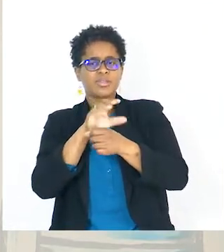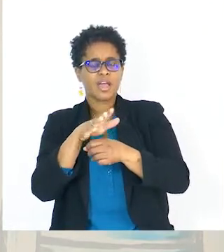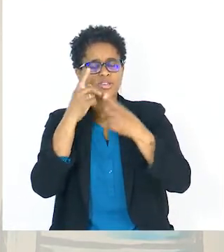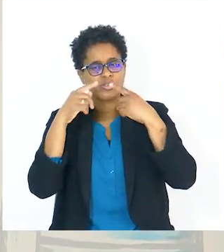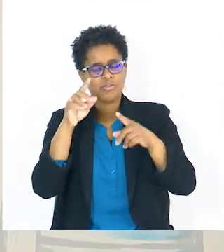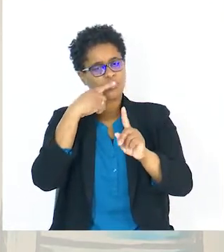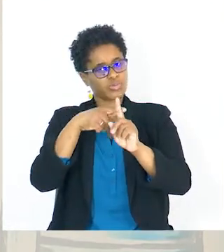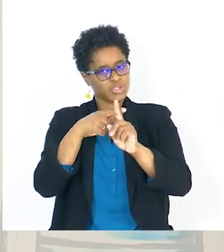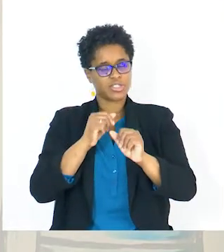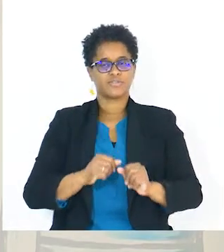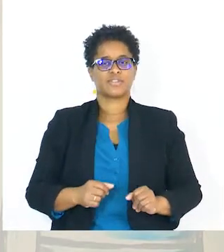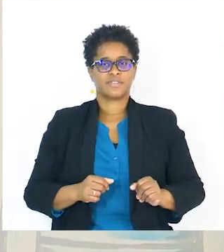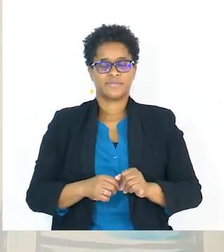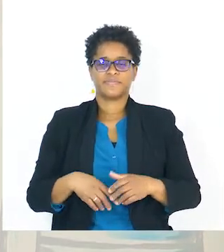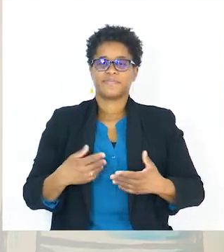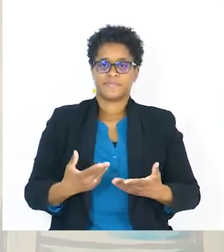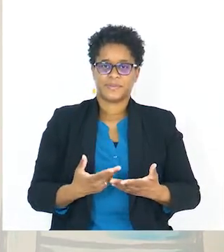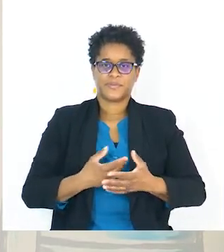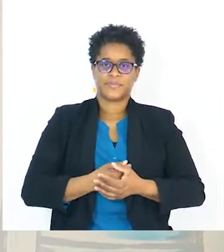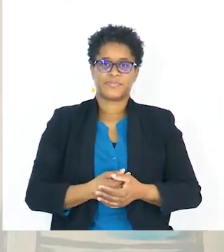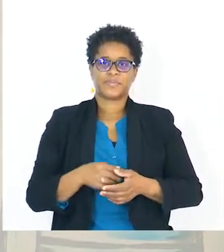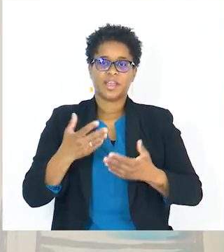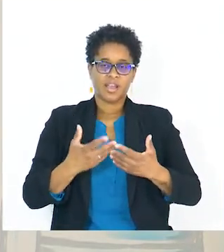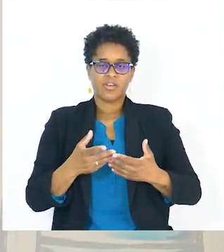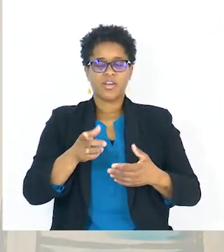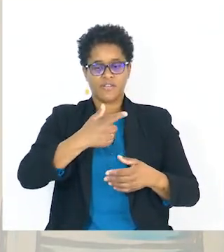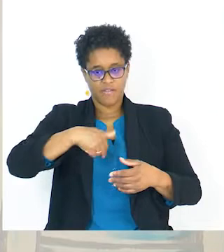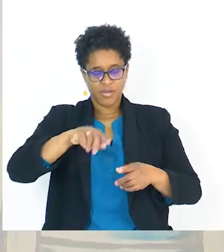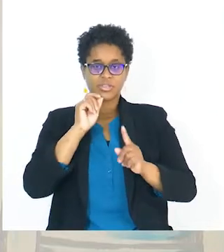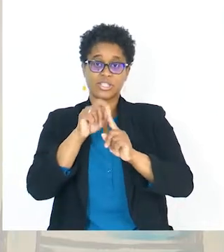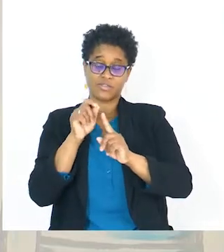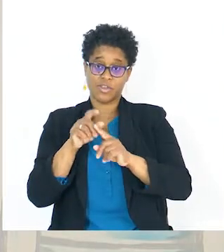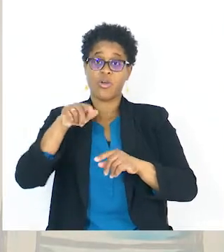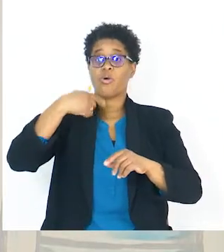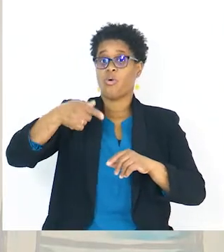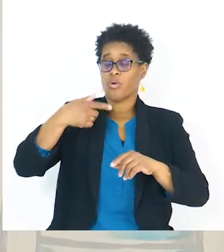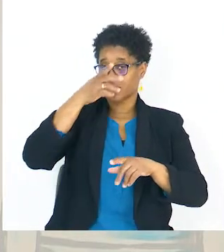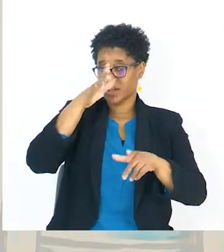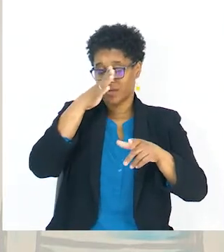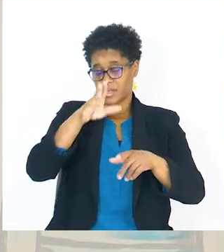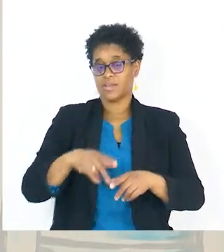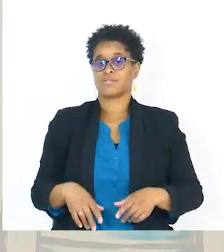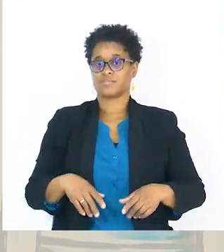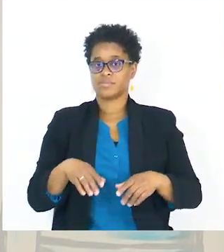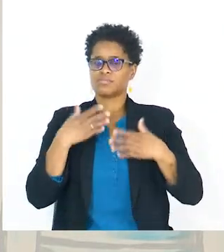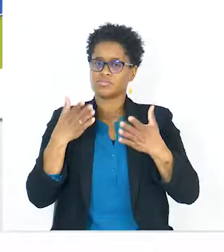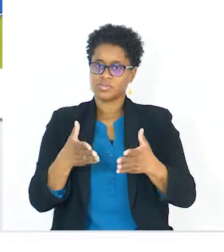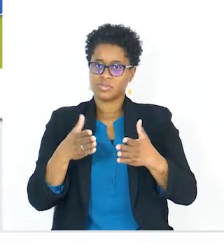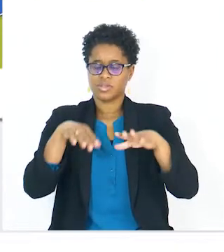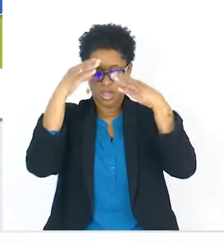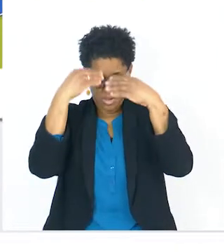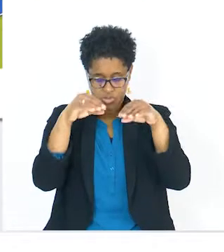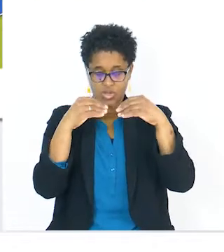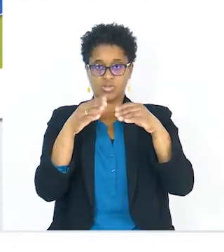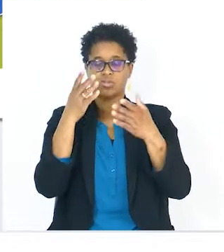mensagens positivas. Bem, vamos ainda identificar outras atividades que colaboram